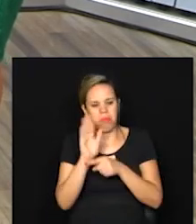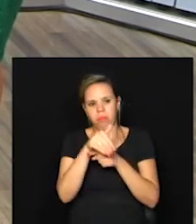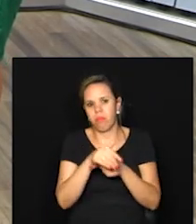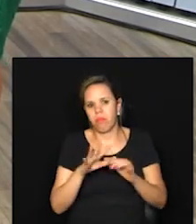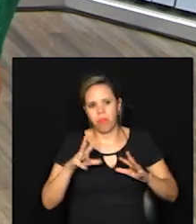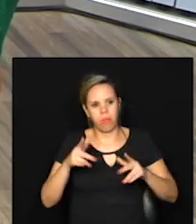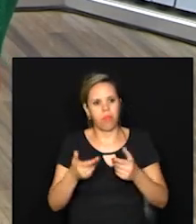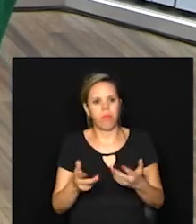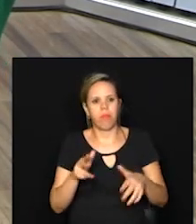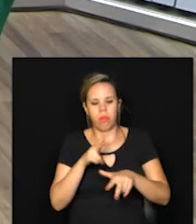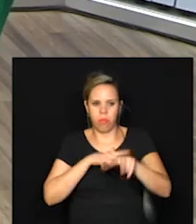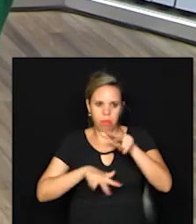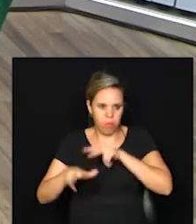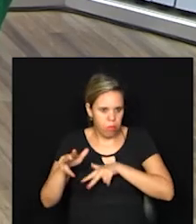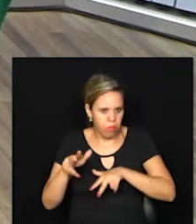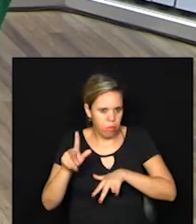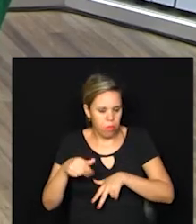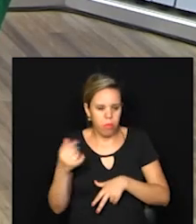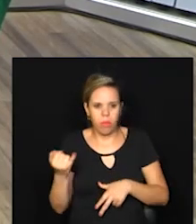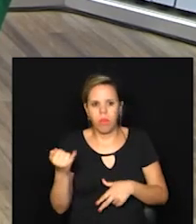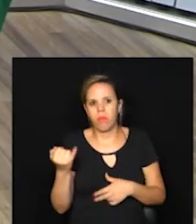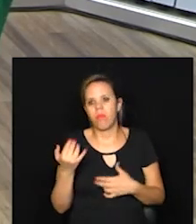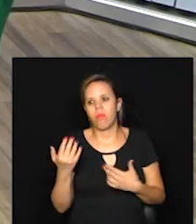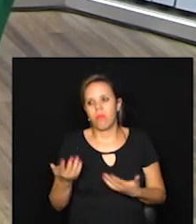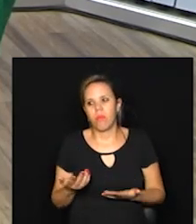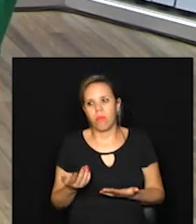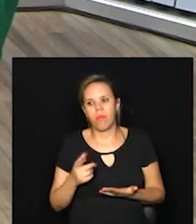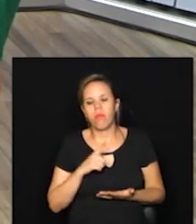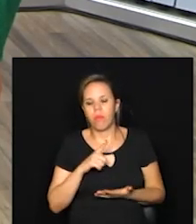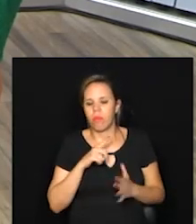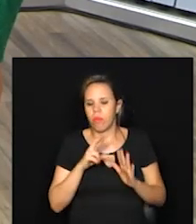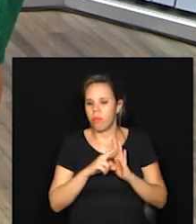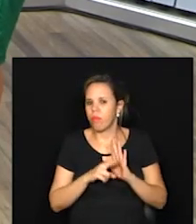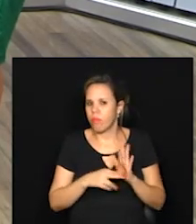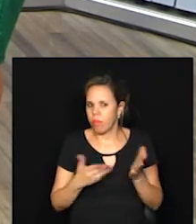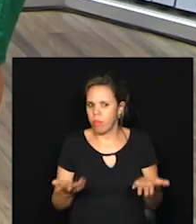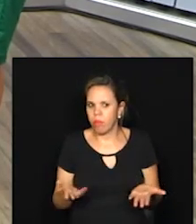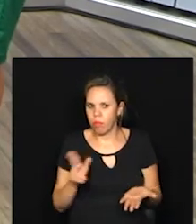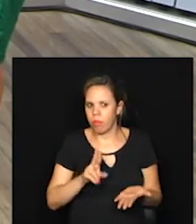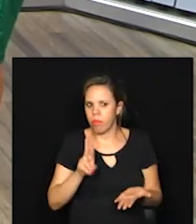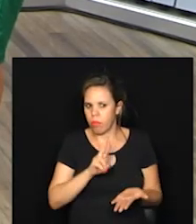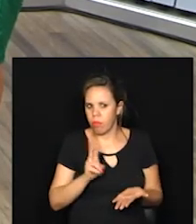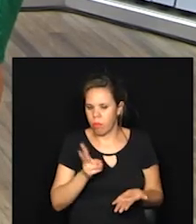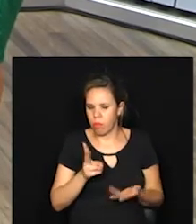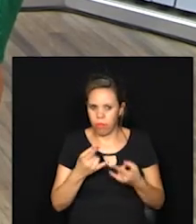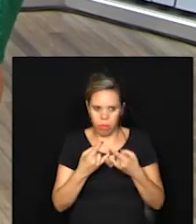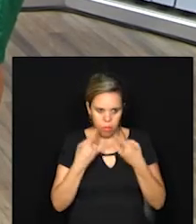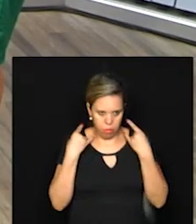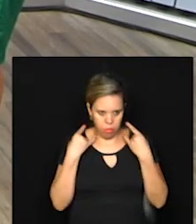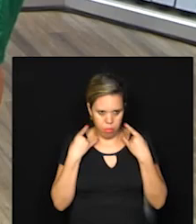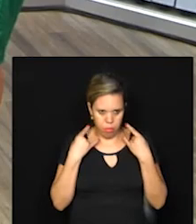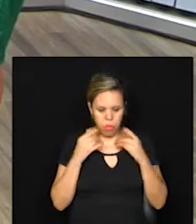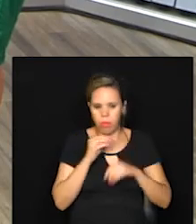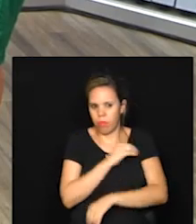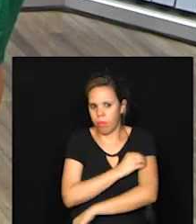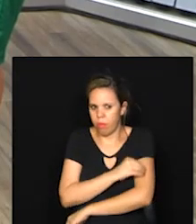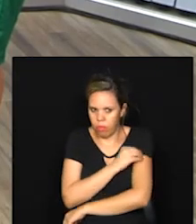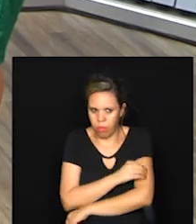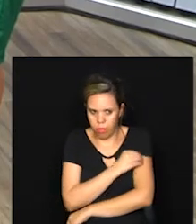as artes marciais. Isso é importante. Só que existe um protocolo. Utilizar sempre a máscara, álcool em